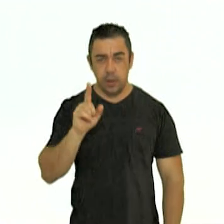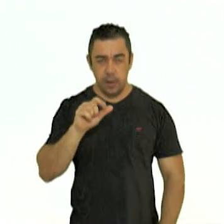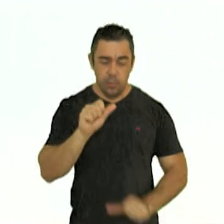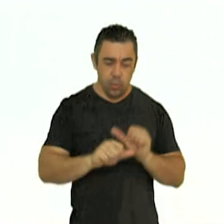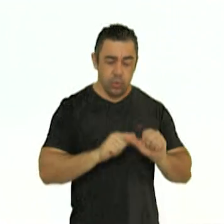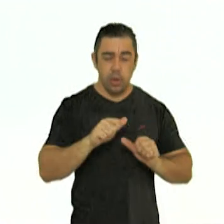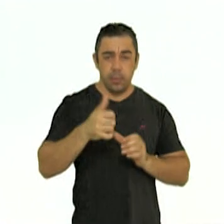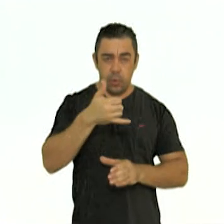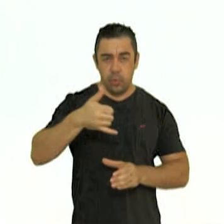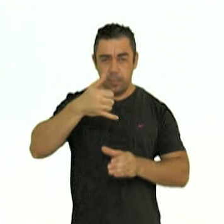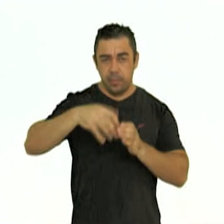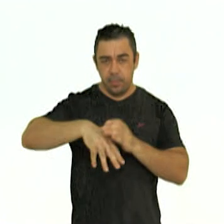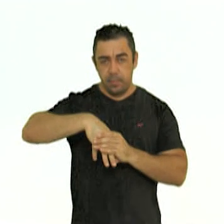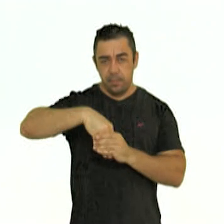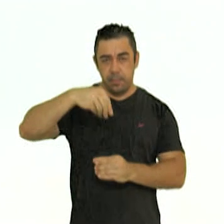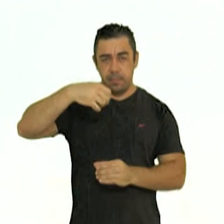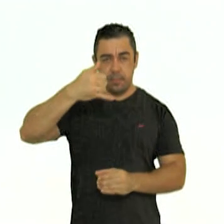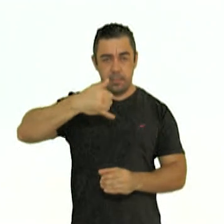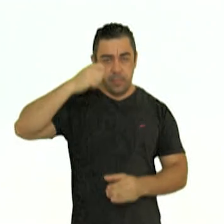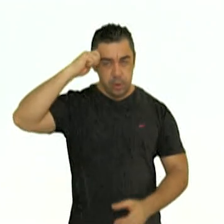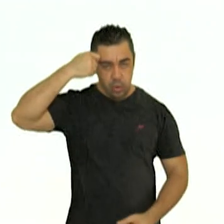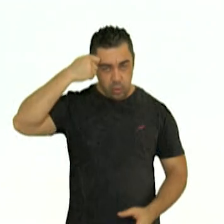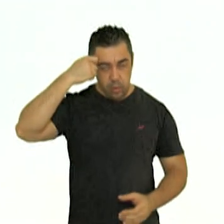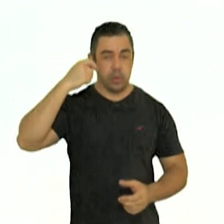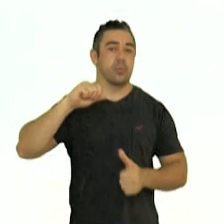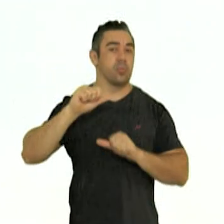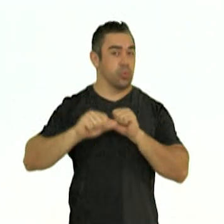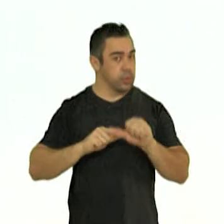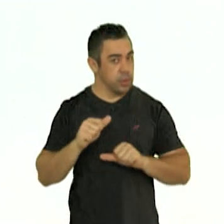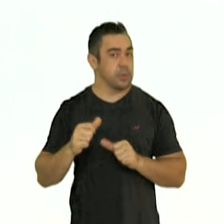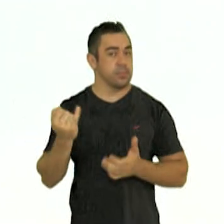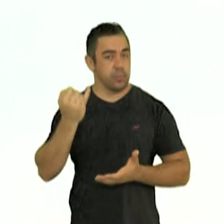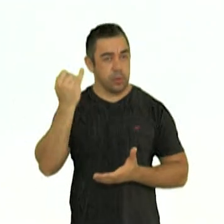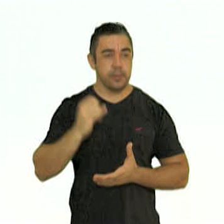petróleo. Então as mudanças são significativas.